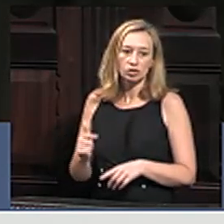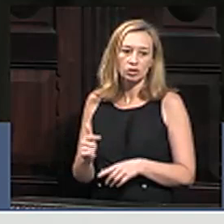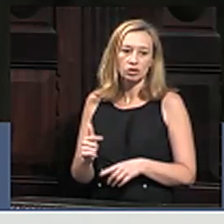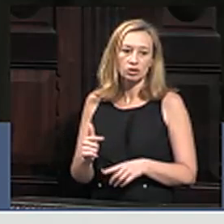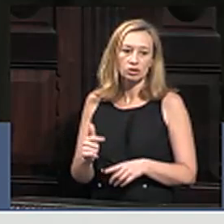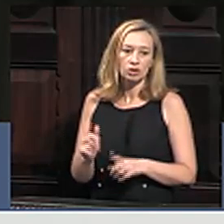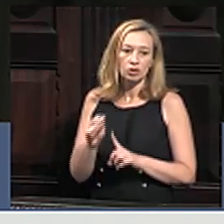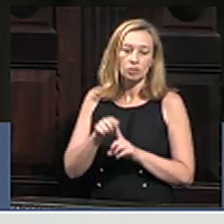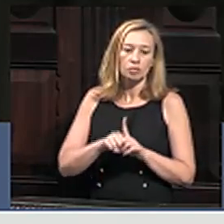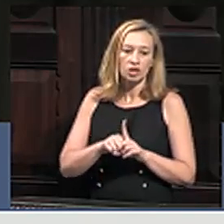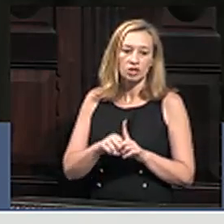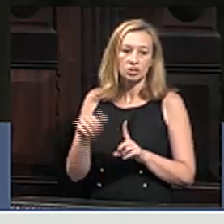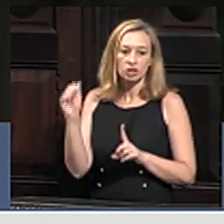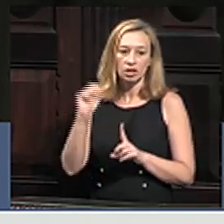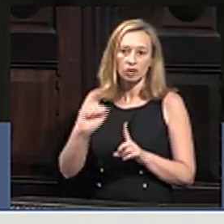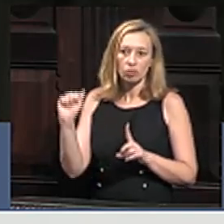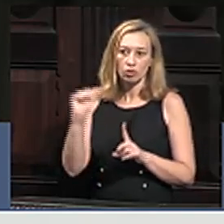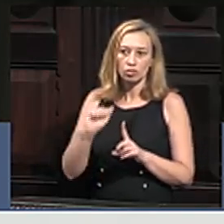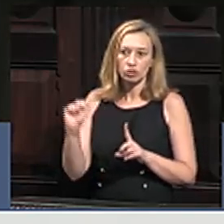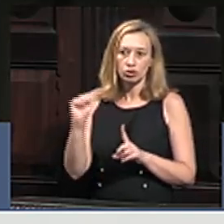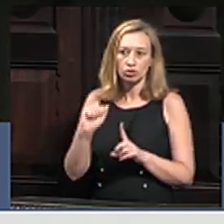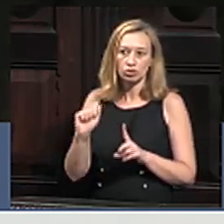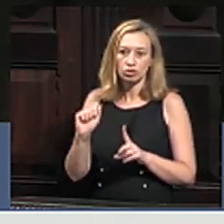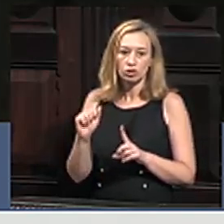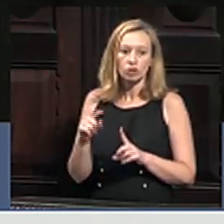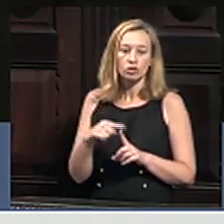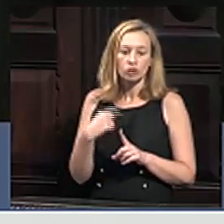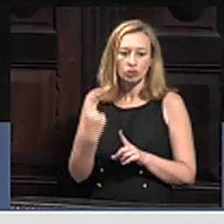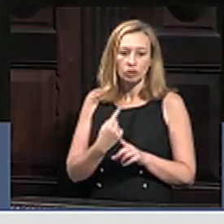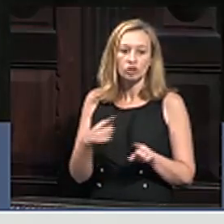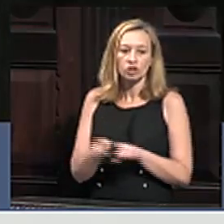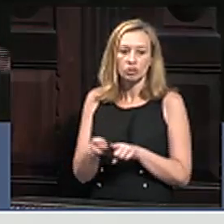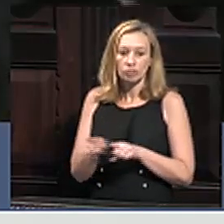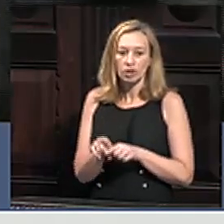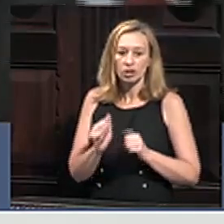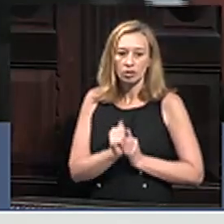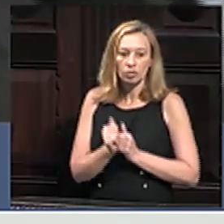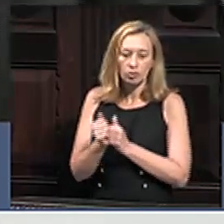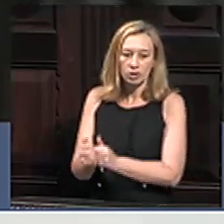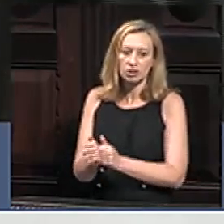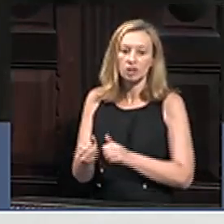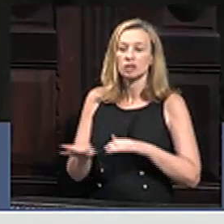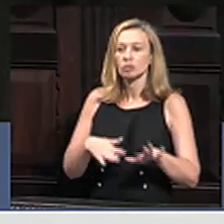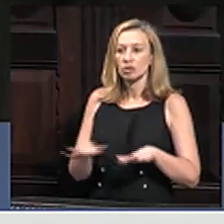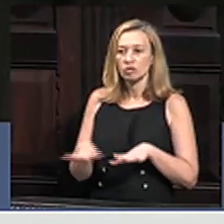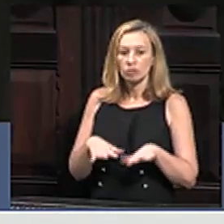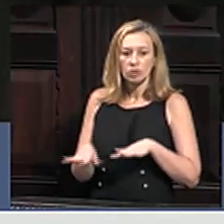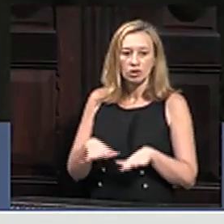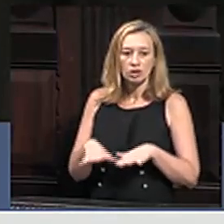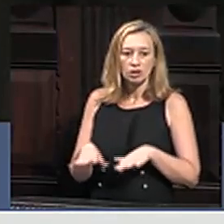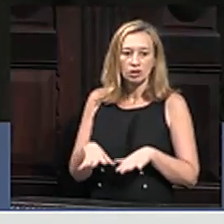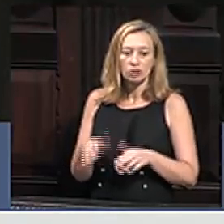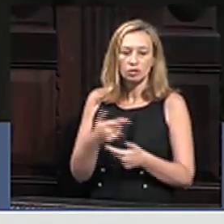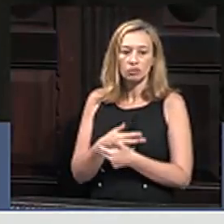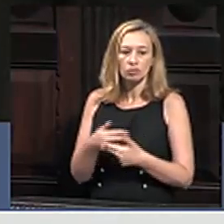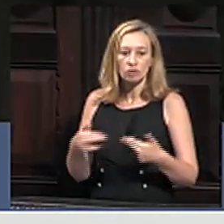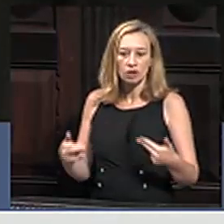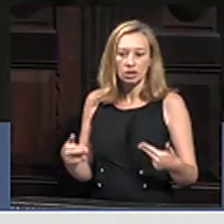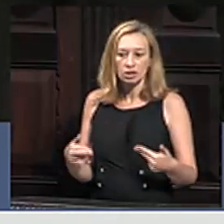de agosto. Então, nós estamos também acompanhando essa movimentação. São